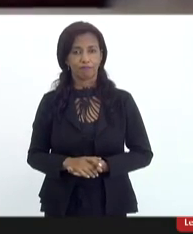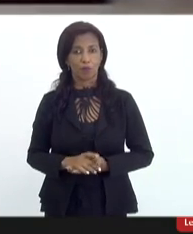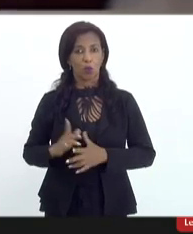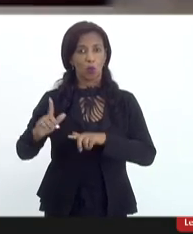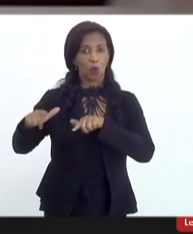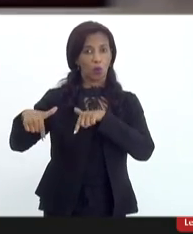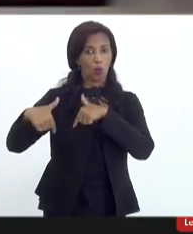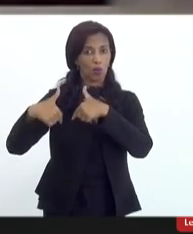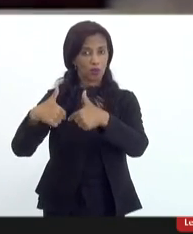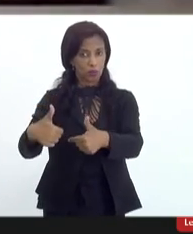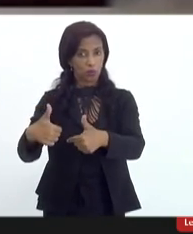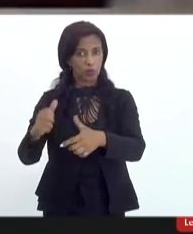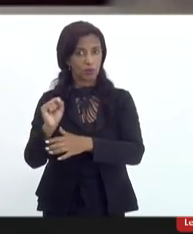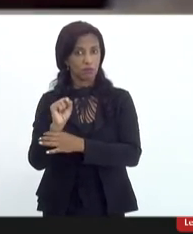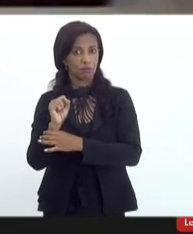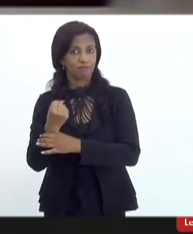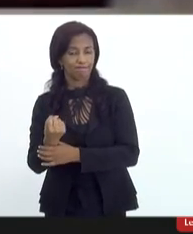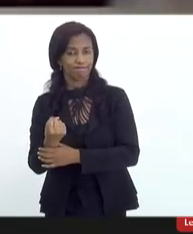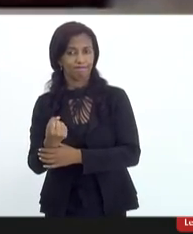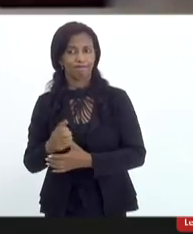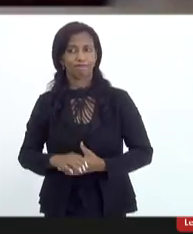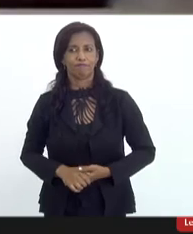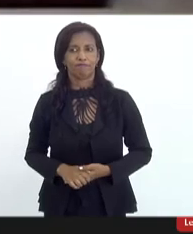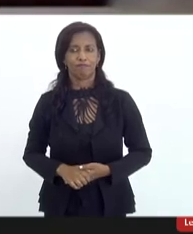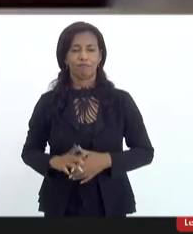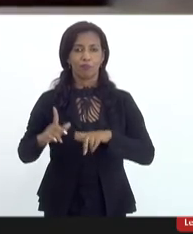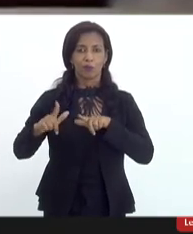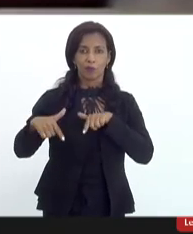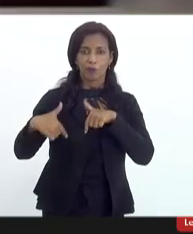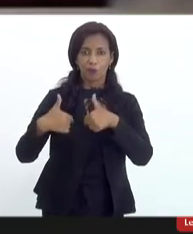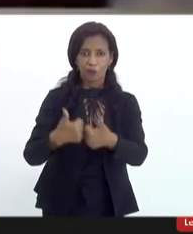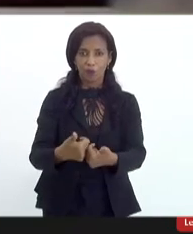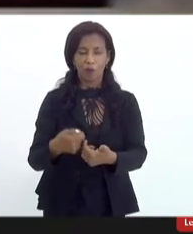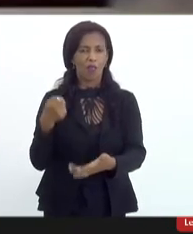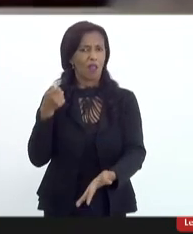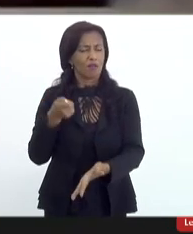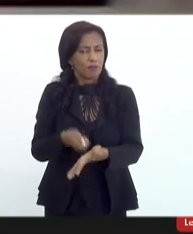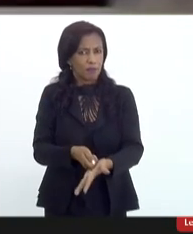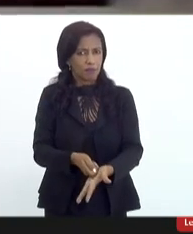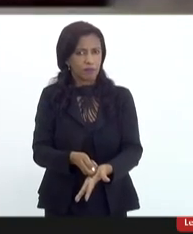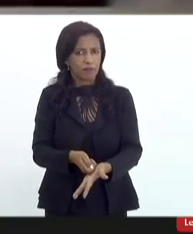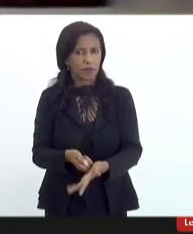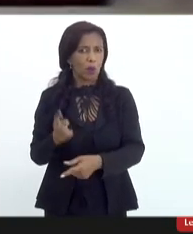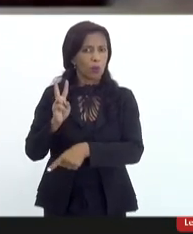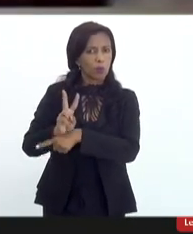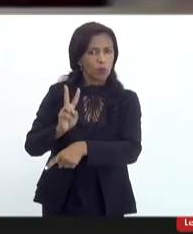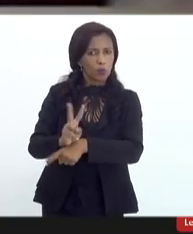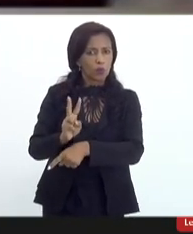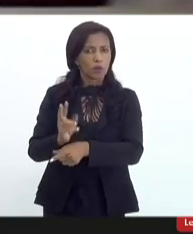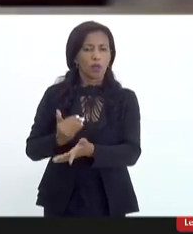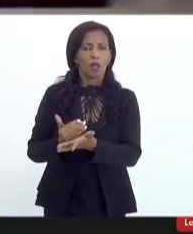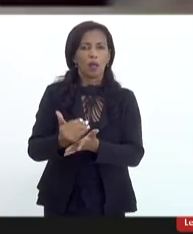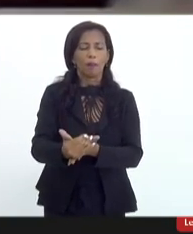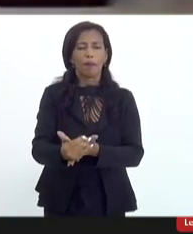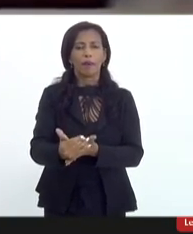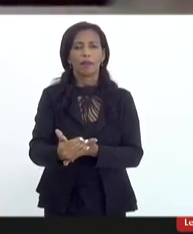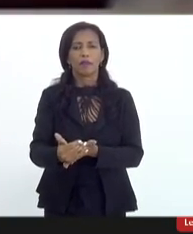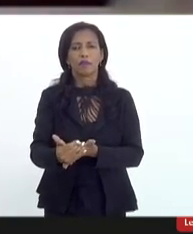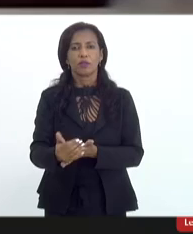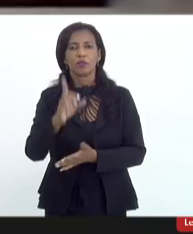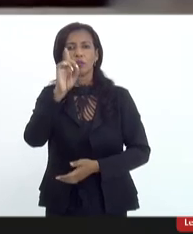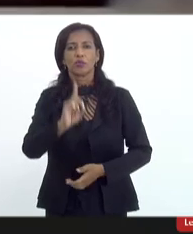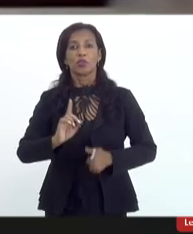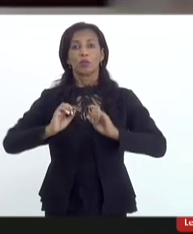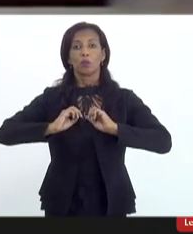ações multidisciplinares. Ações afirmativas e protetivas a partir dos